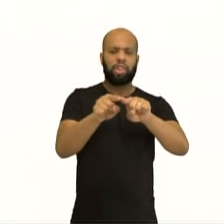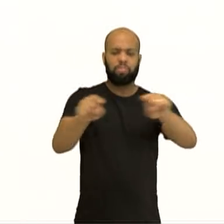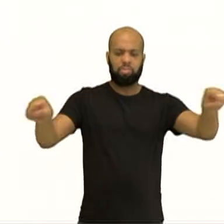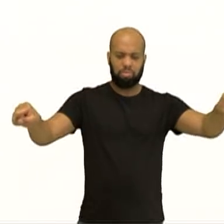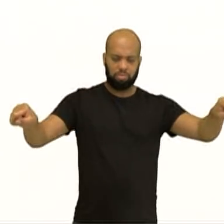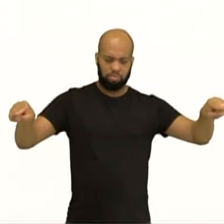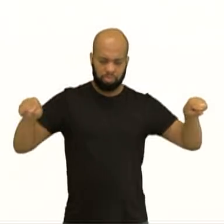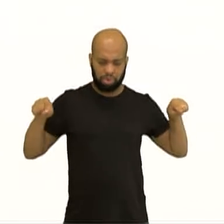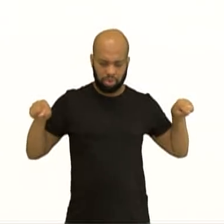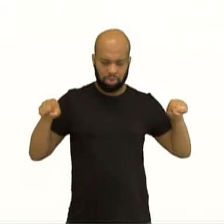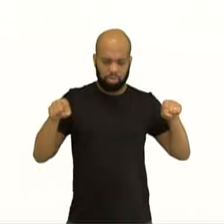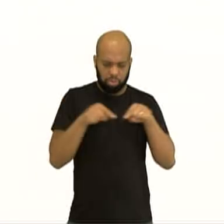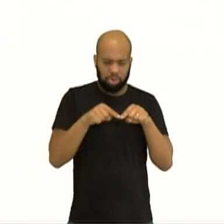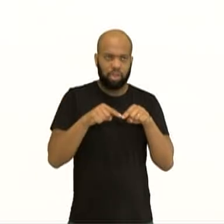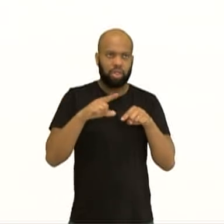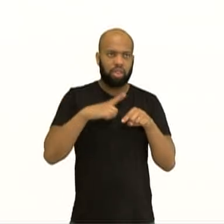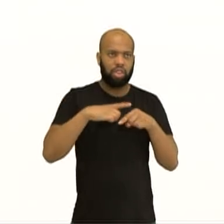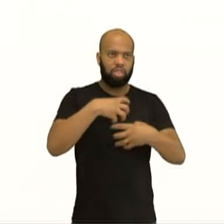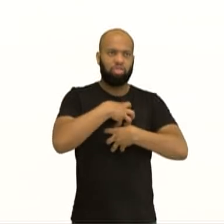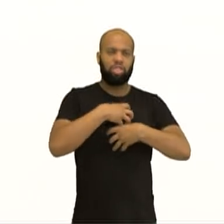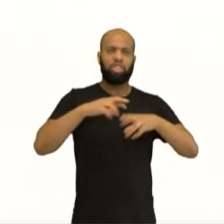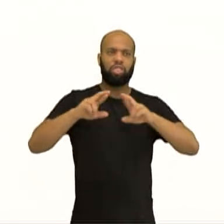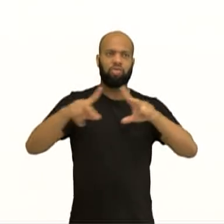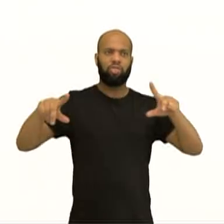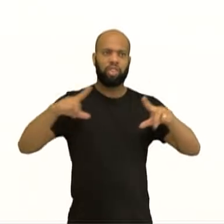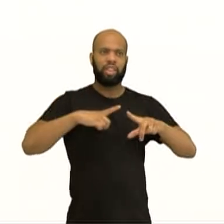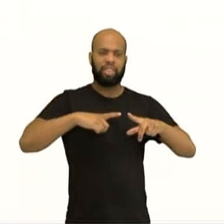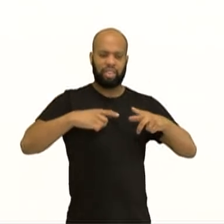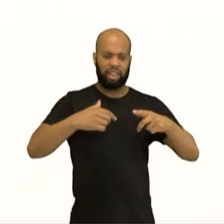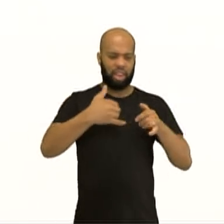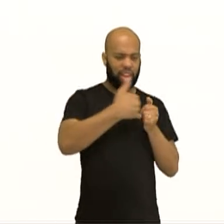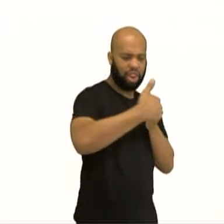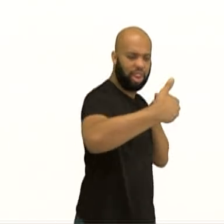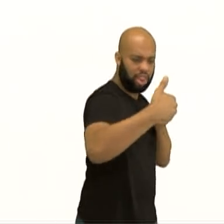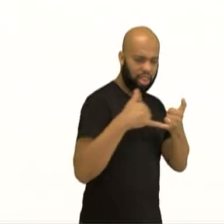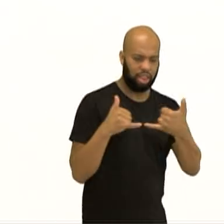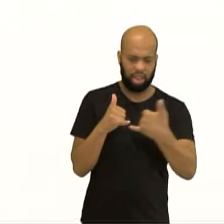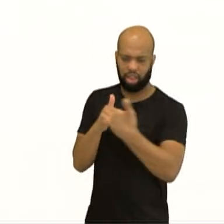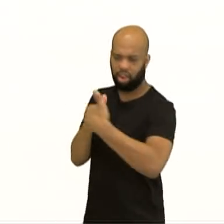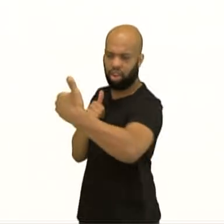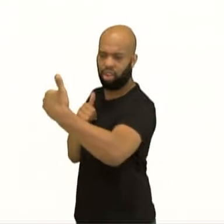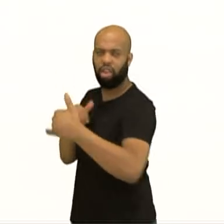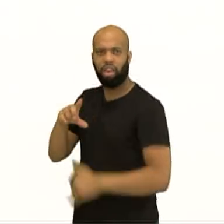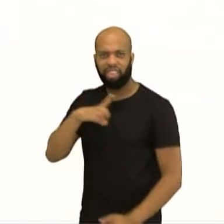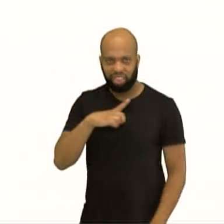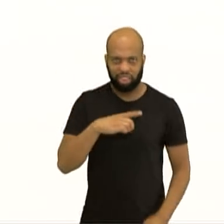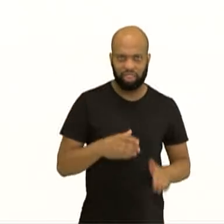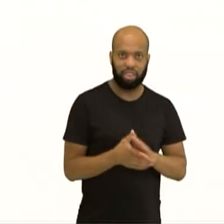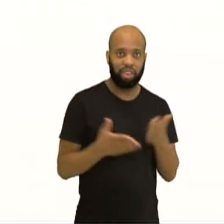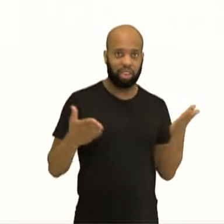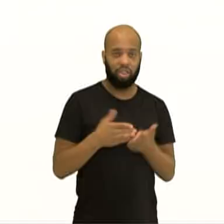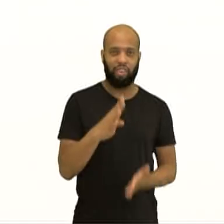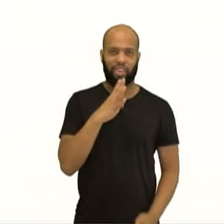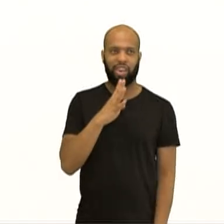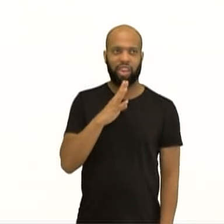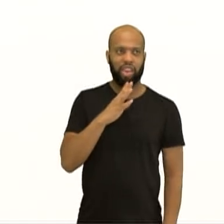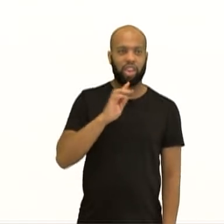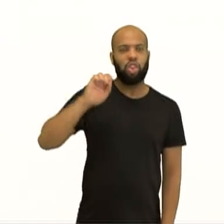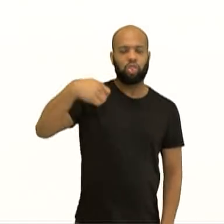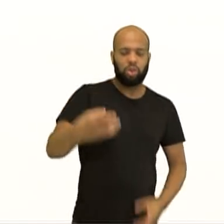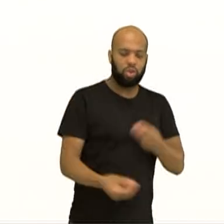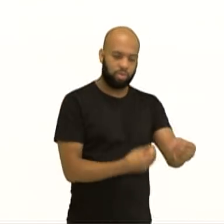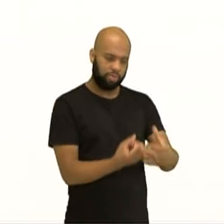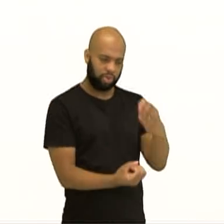aqui, né, que é diferente, aqui tem duas linhas ali, né? Então vamos conhecer um pouquinho da